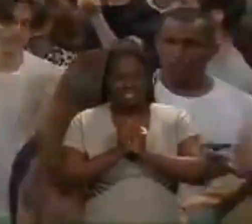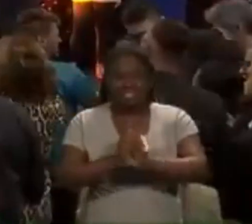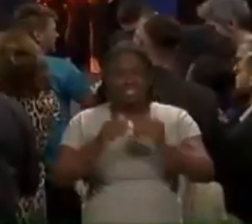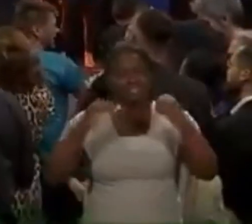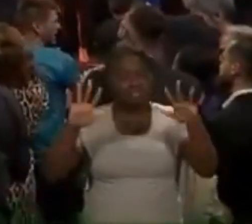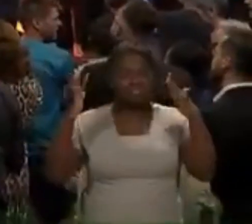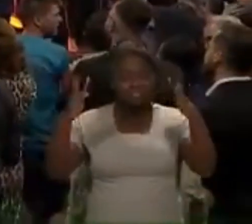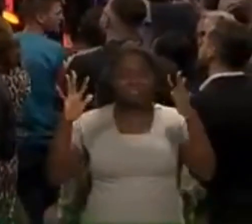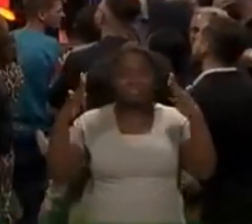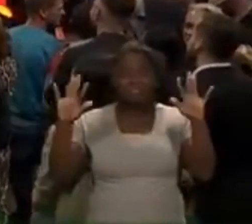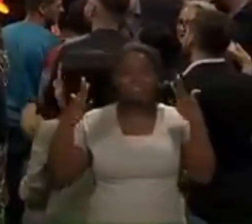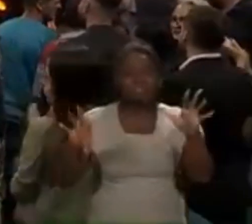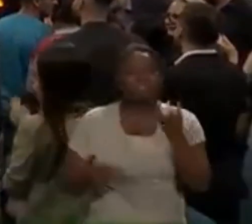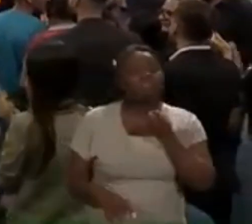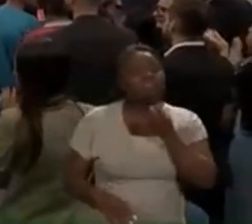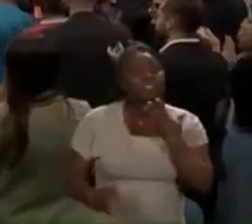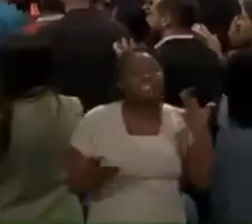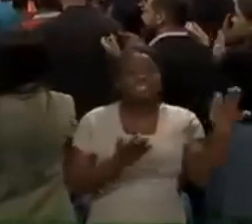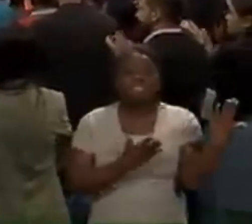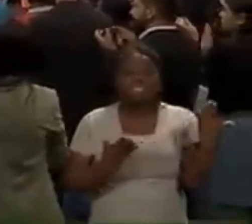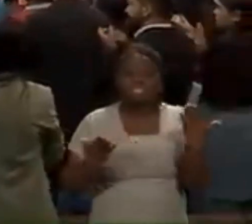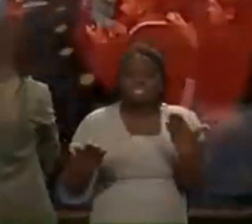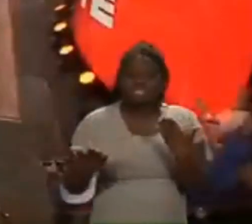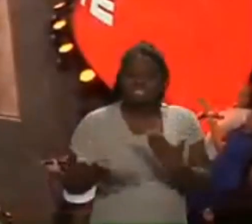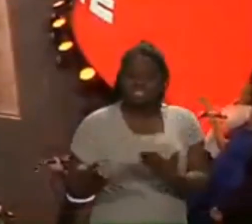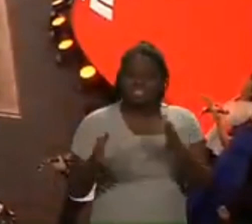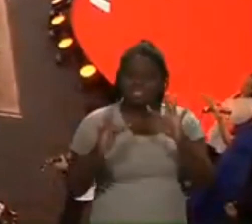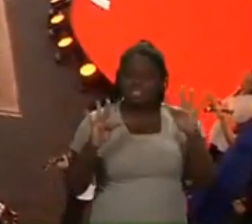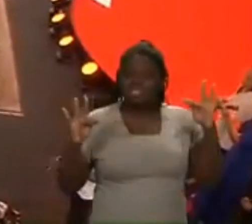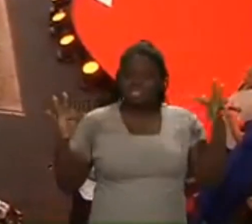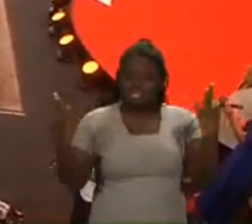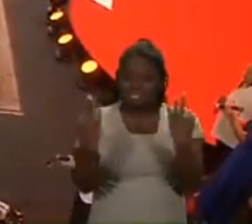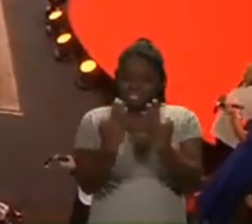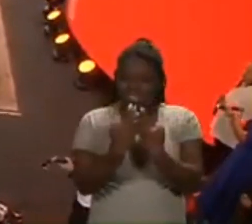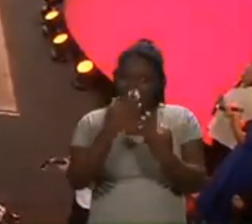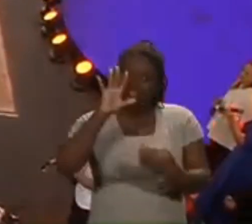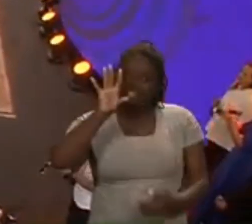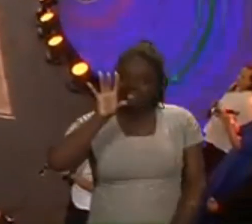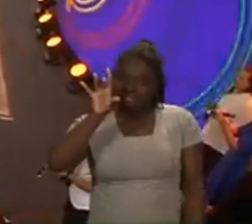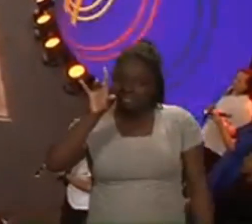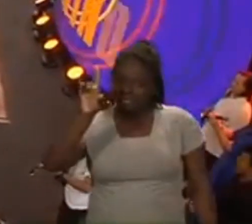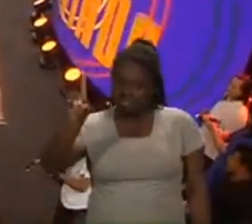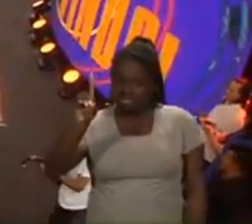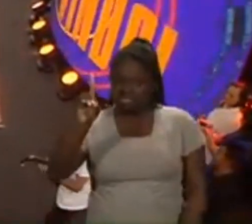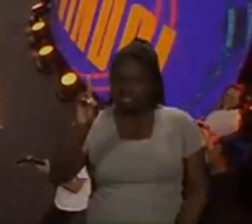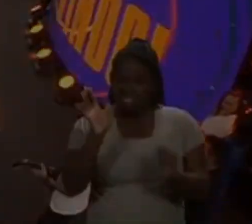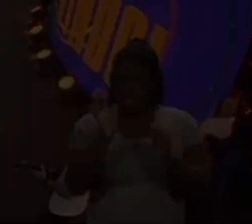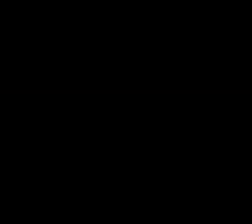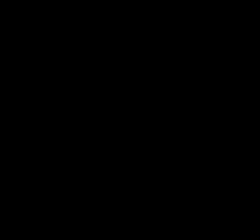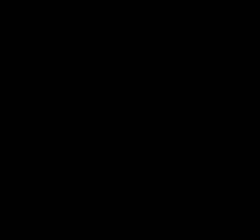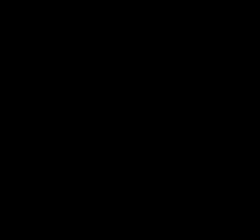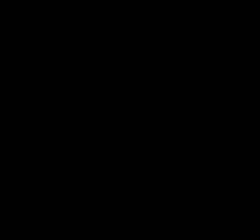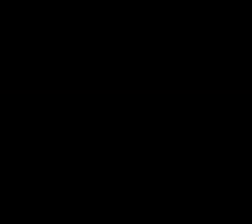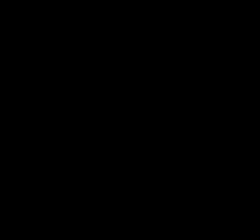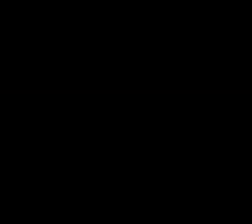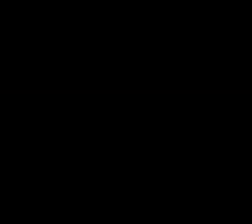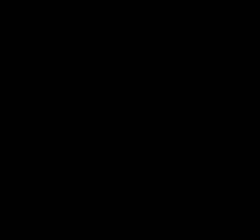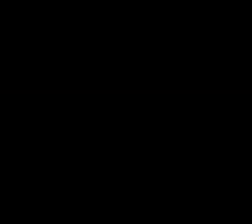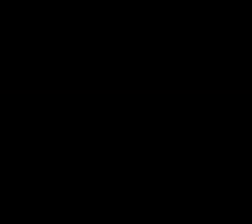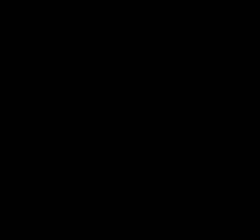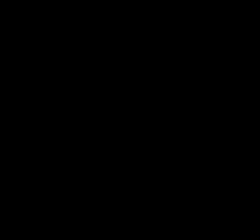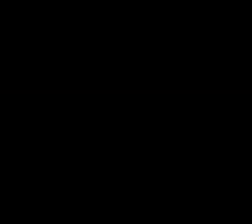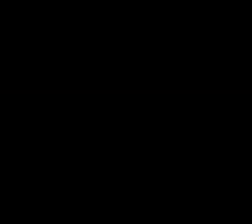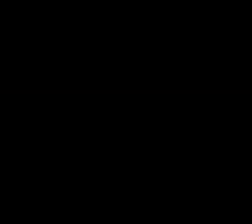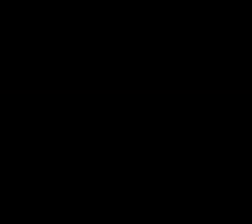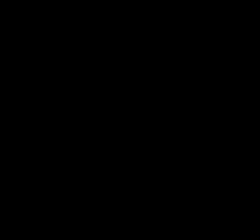se acreditasse ser dono de algo que pertence a Cristo. Tudo é dele. Eu amo a igreja, mas